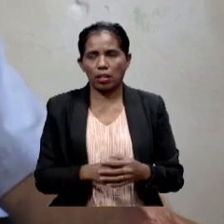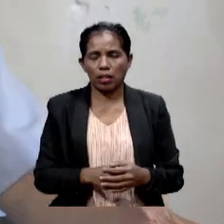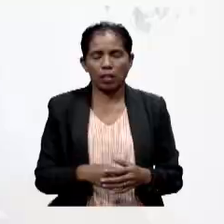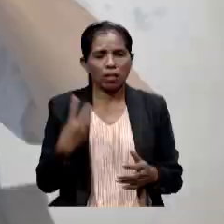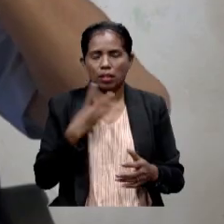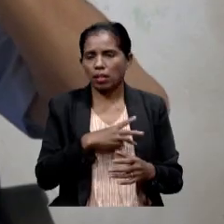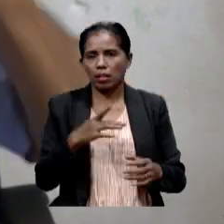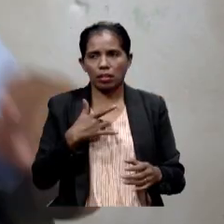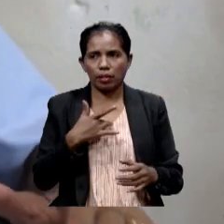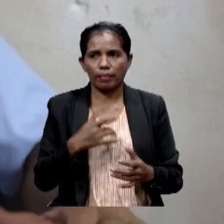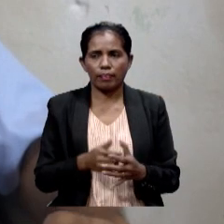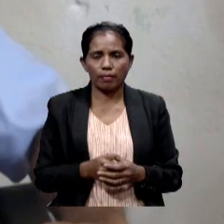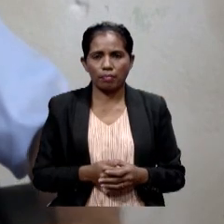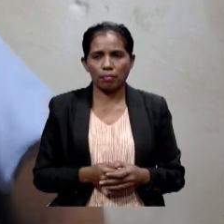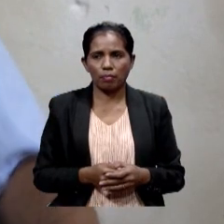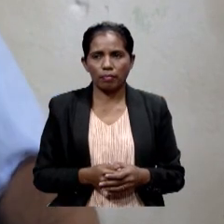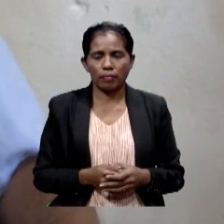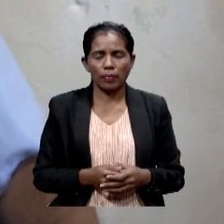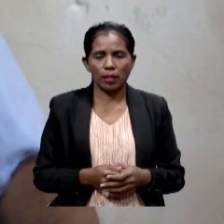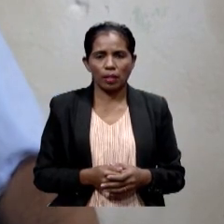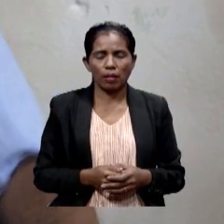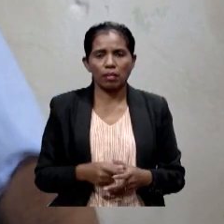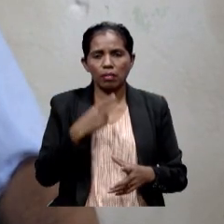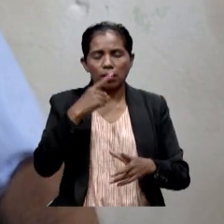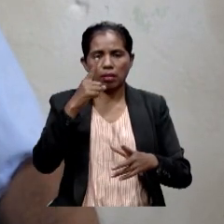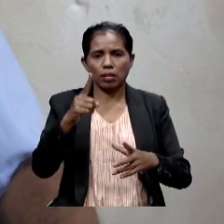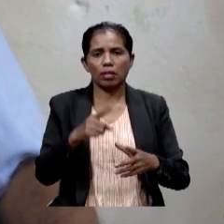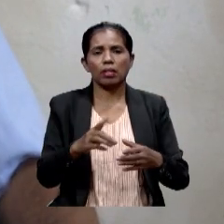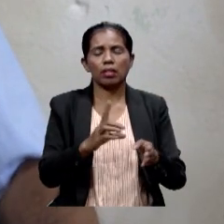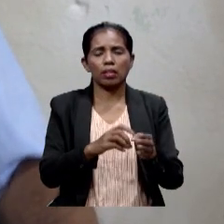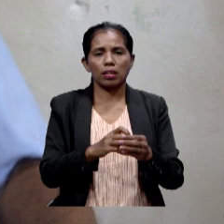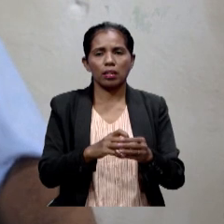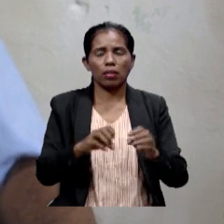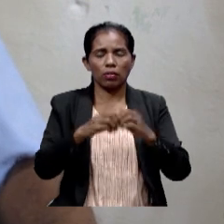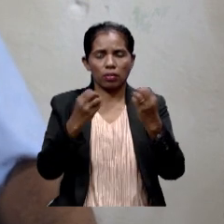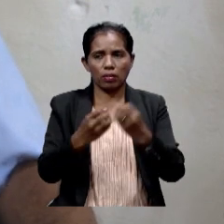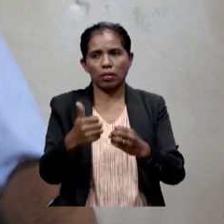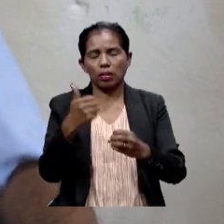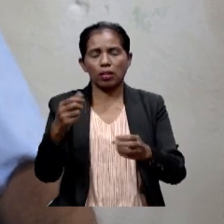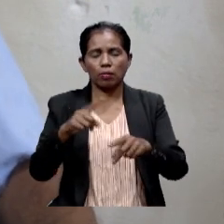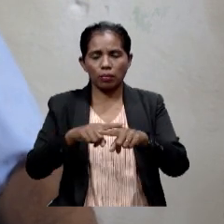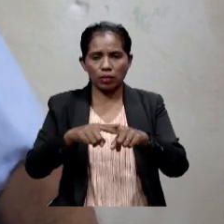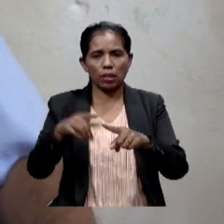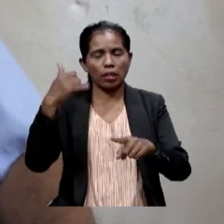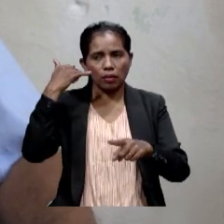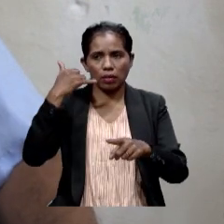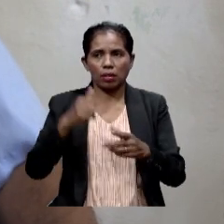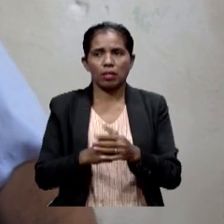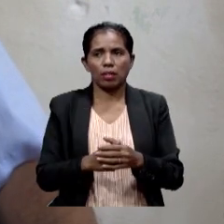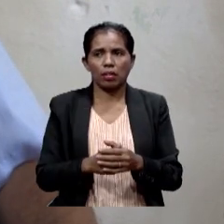itala sente. Titular, órgão do Estado Balu, ninha pulsa telefone, né,